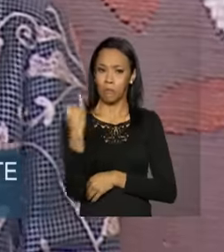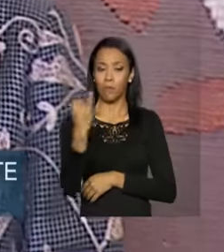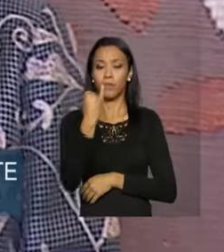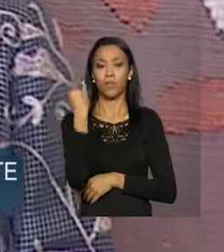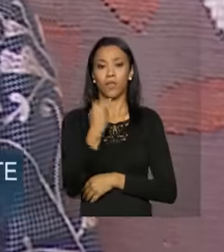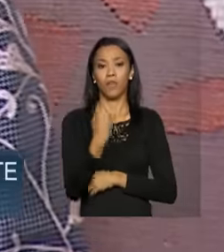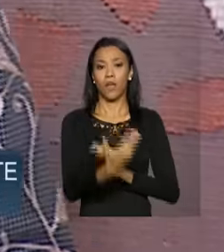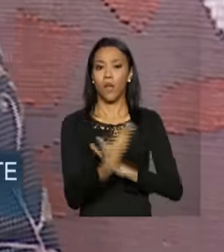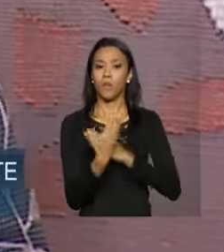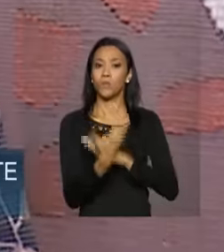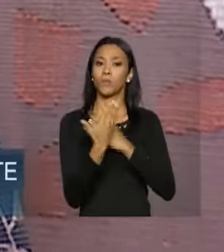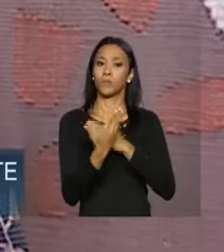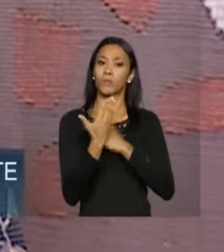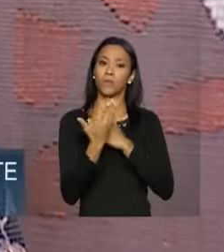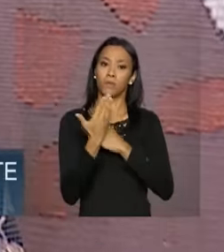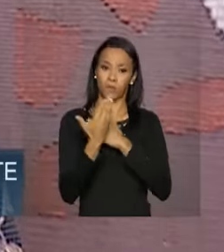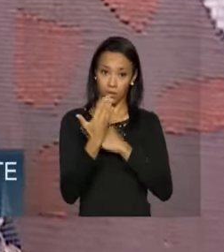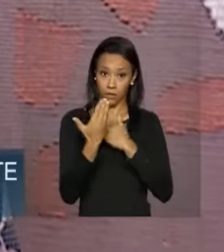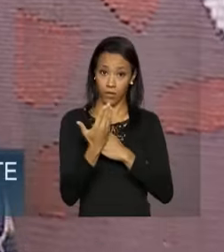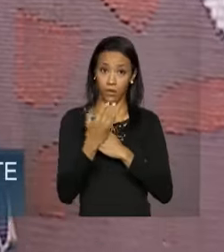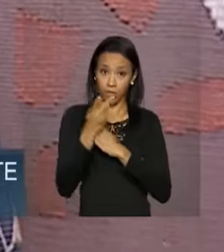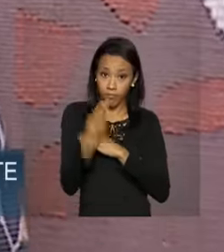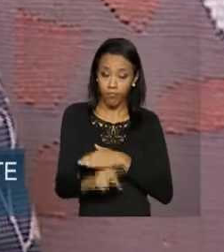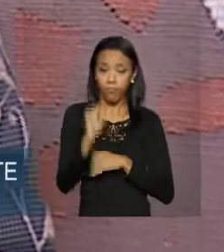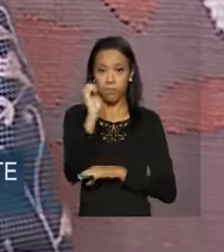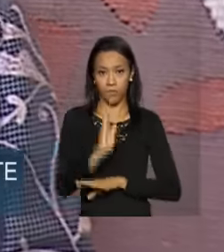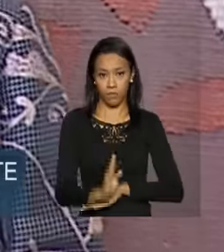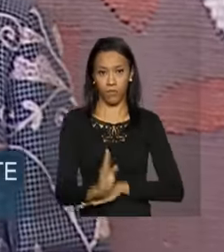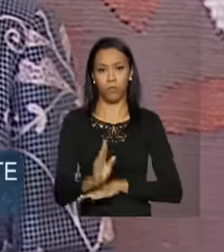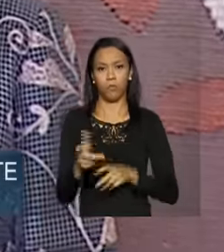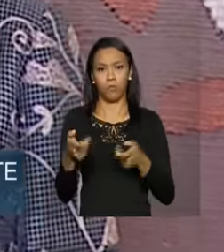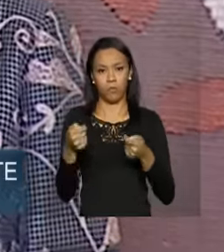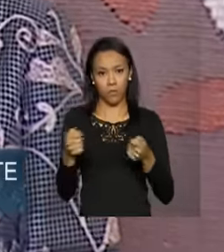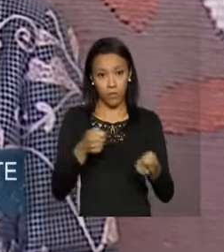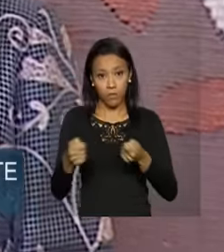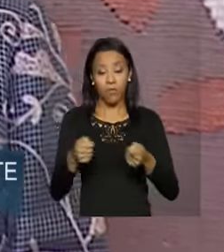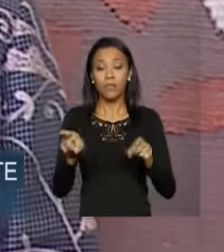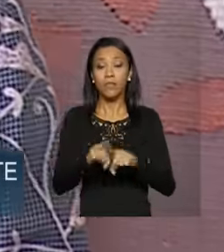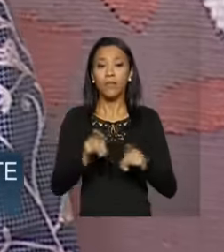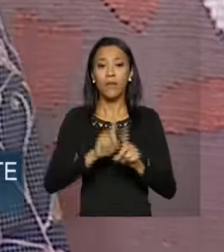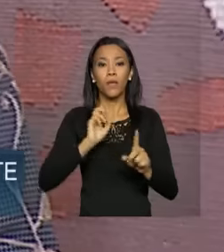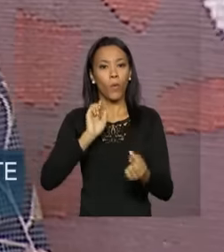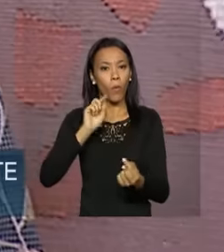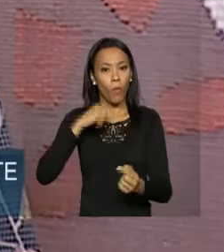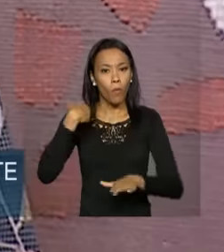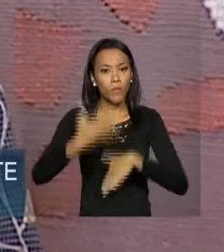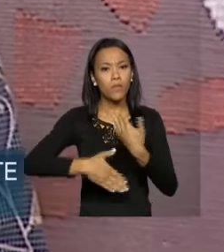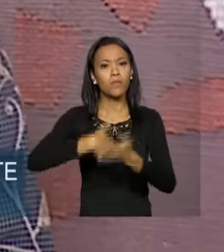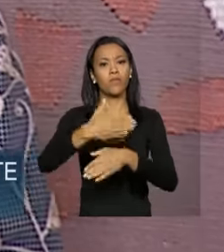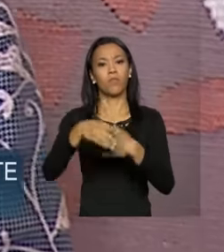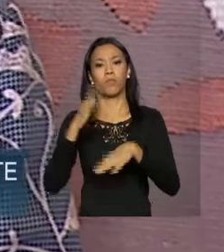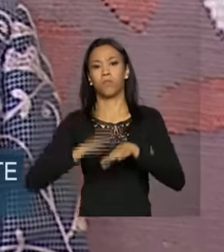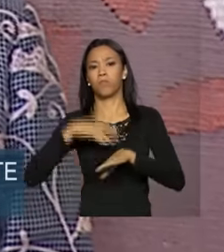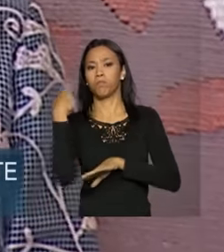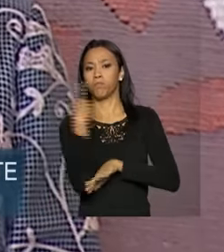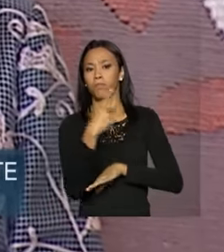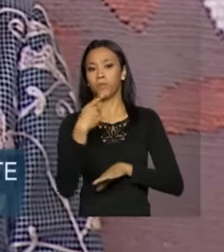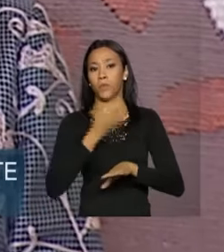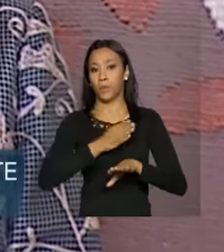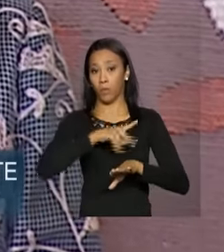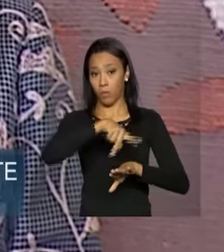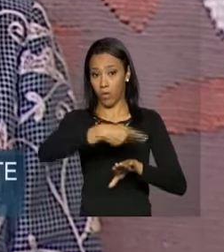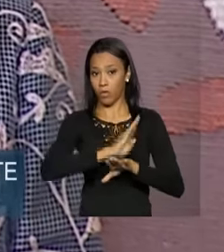para a estabilidade energética brasileira e também para o processo de desenvolvimento boliviano.